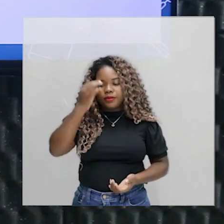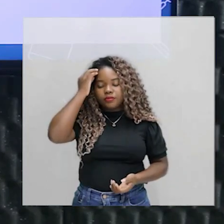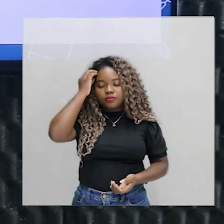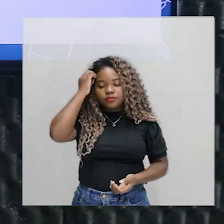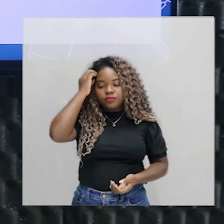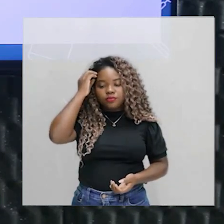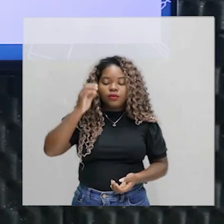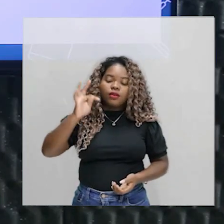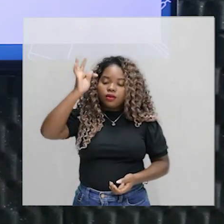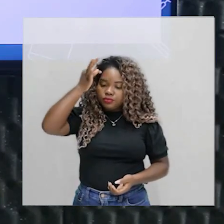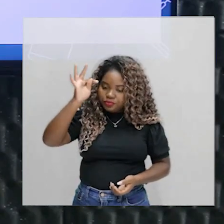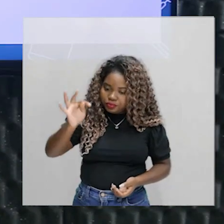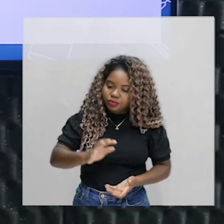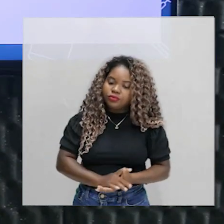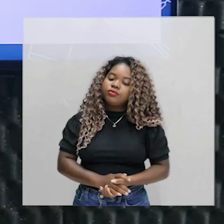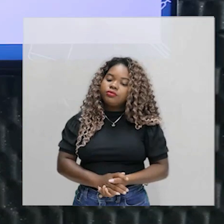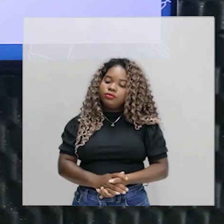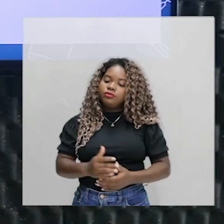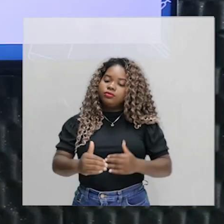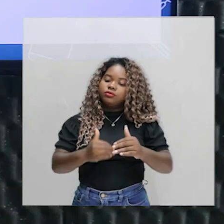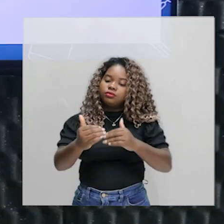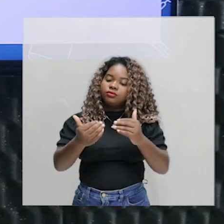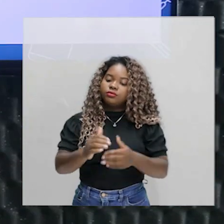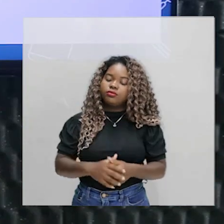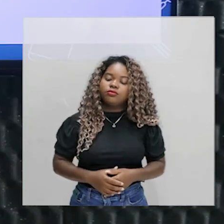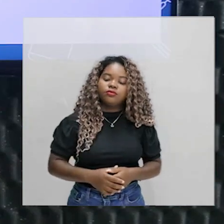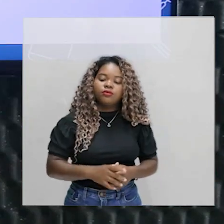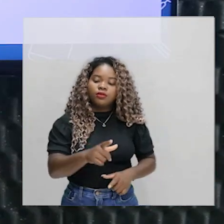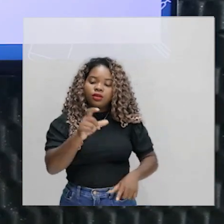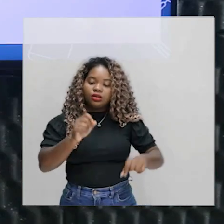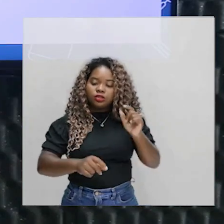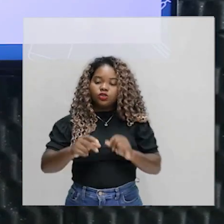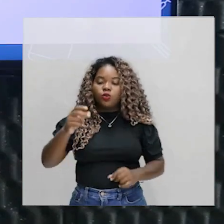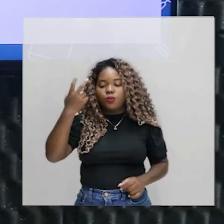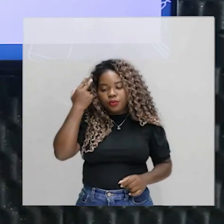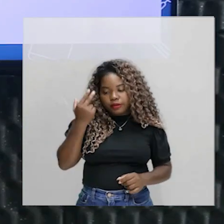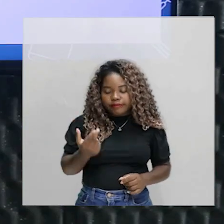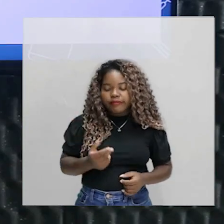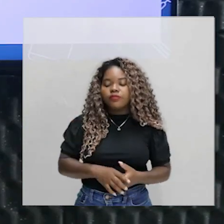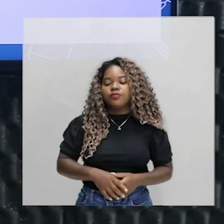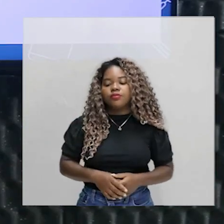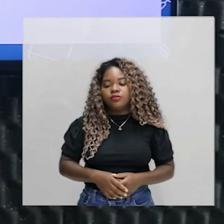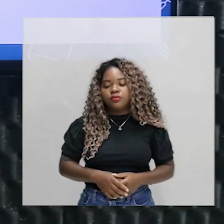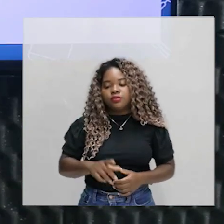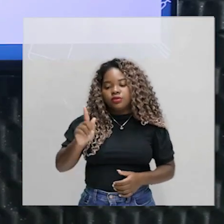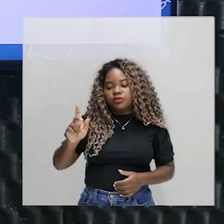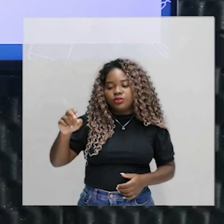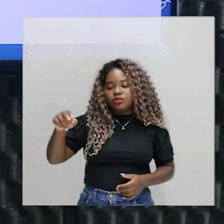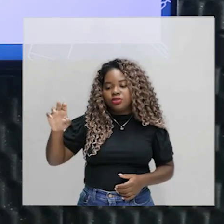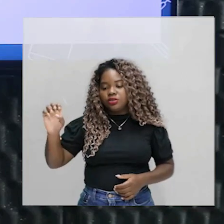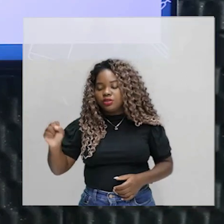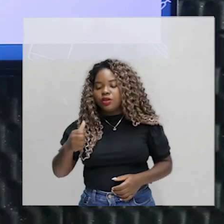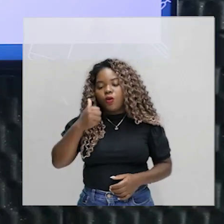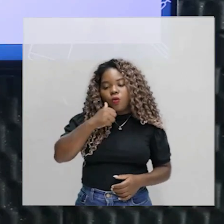segundo a teoria sintética da evolução a seleção natural ela atua sobre os genes então